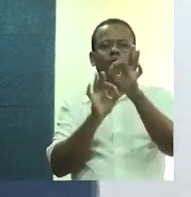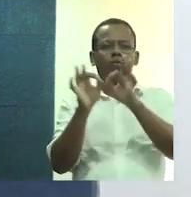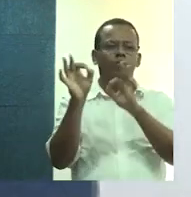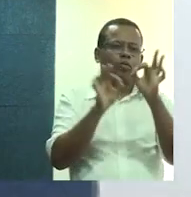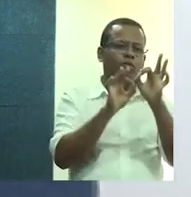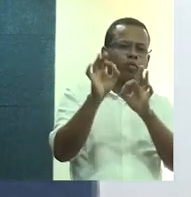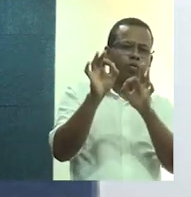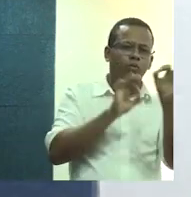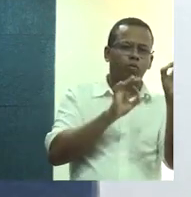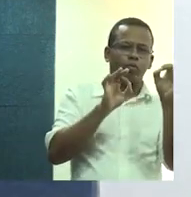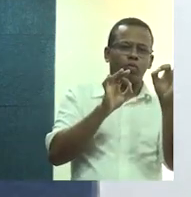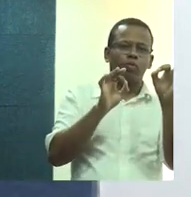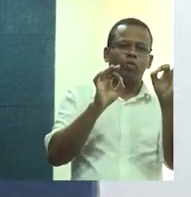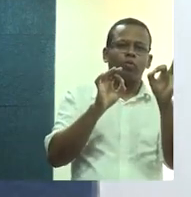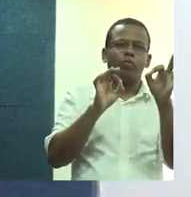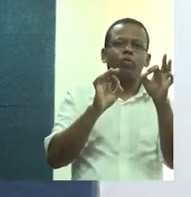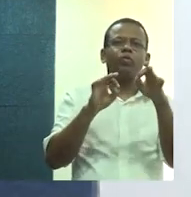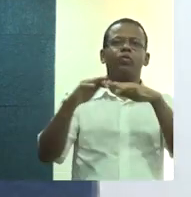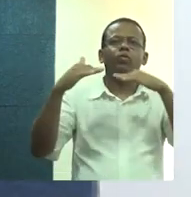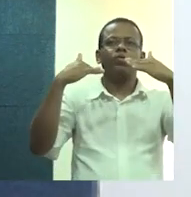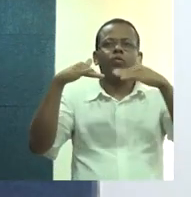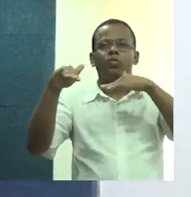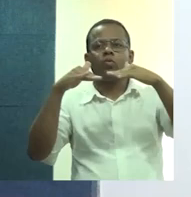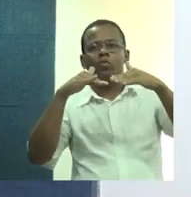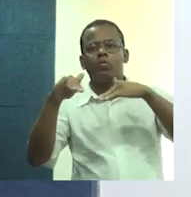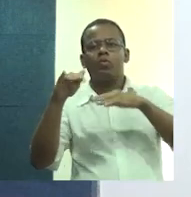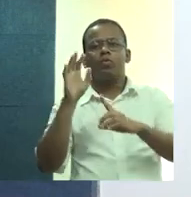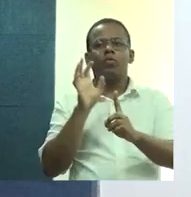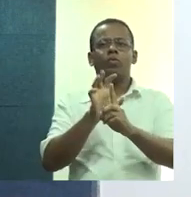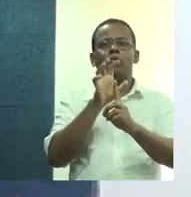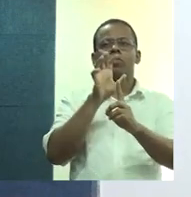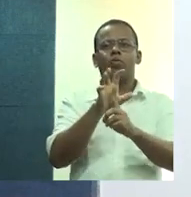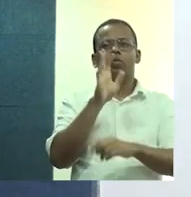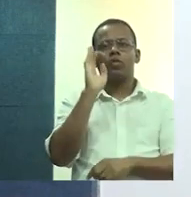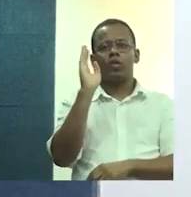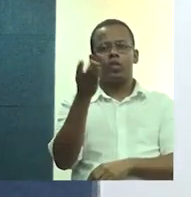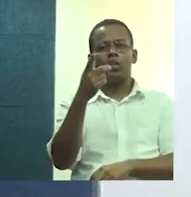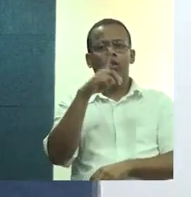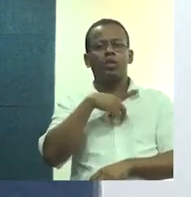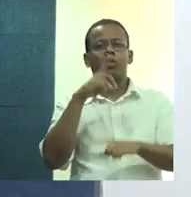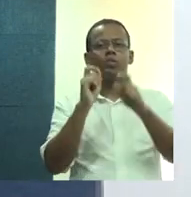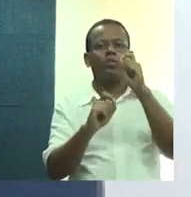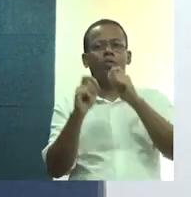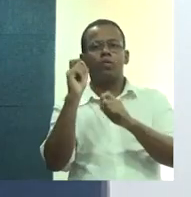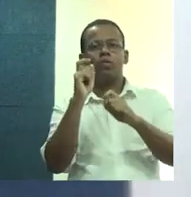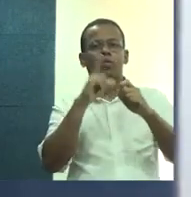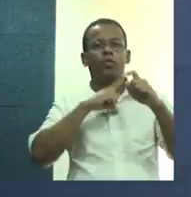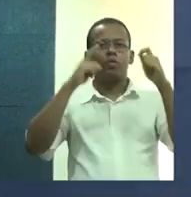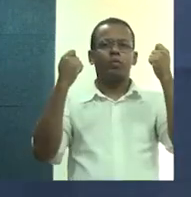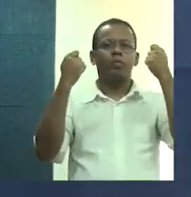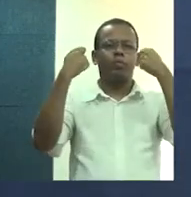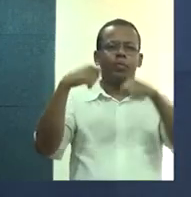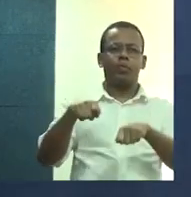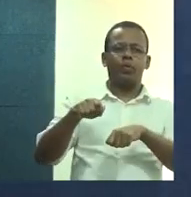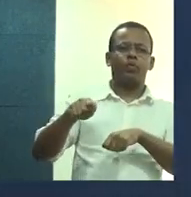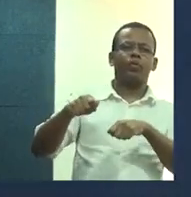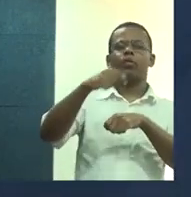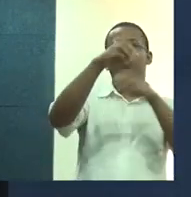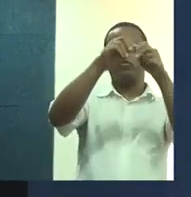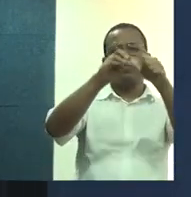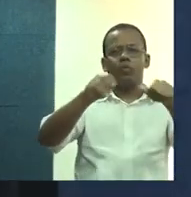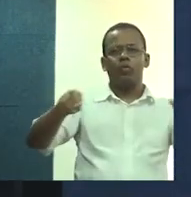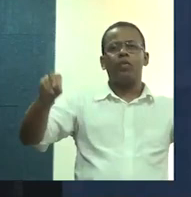arranjo dessas dessas mobilizações dessas iniciativas que já já tem é potência nesse território